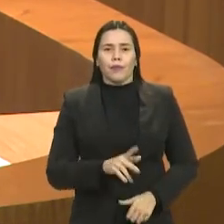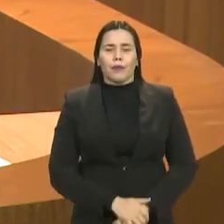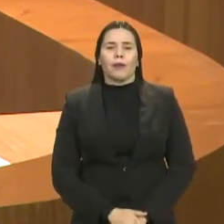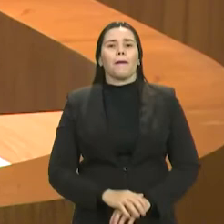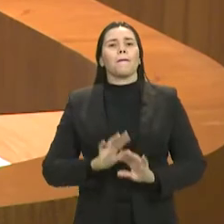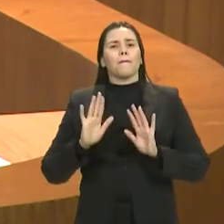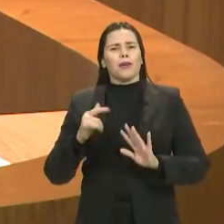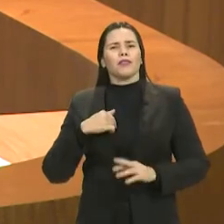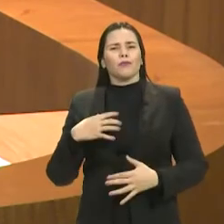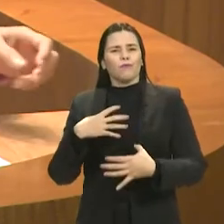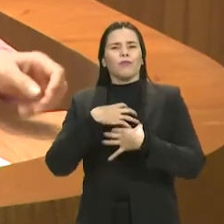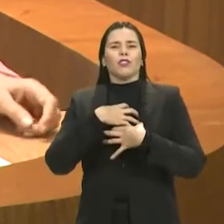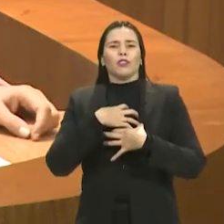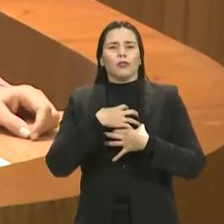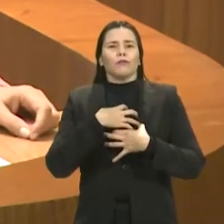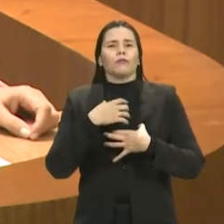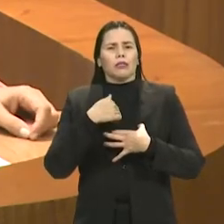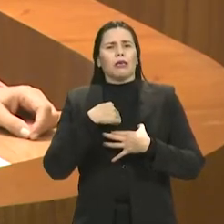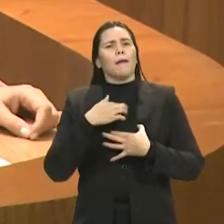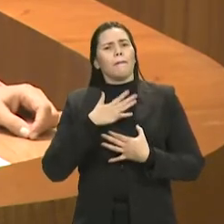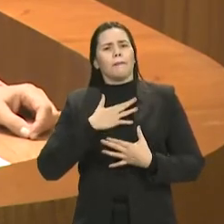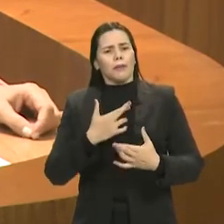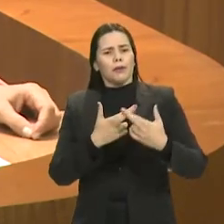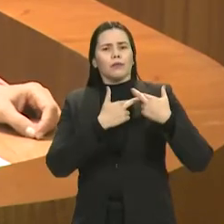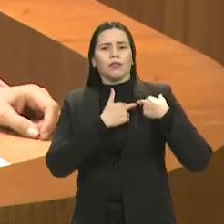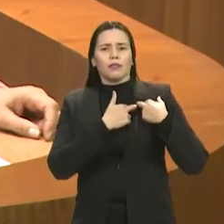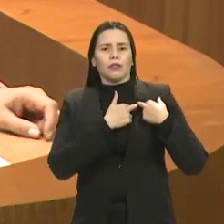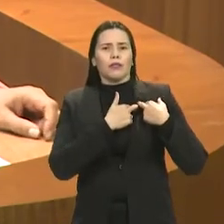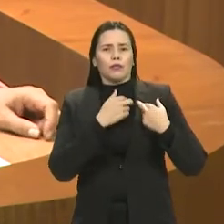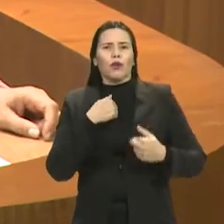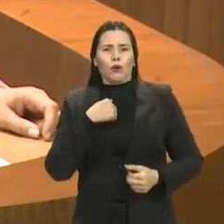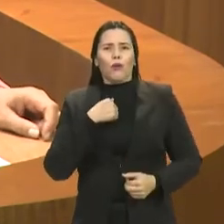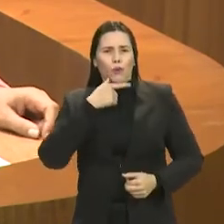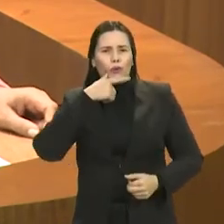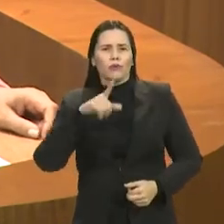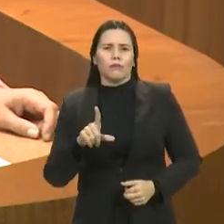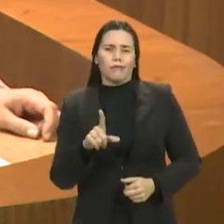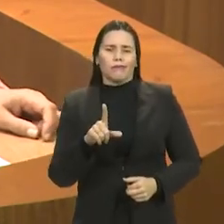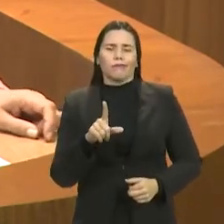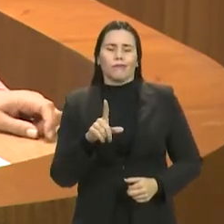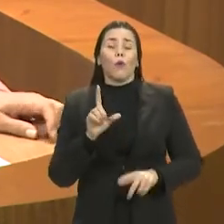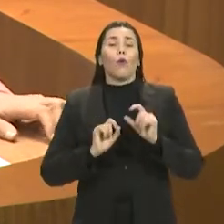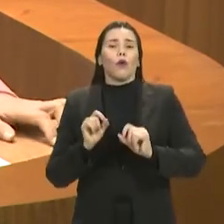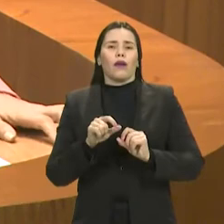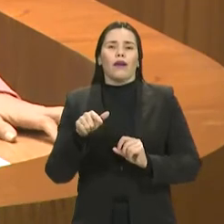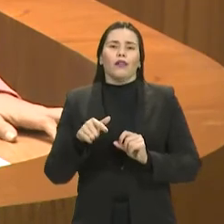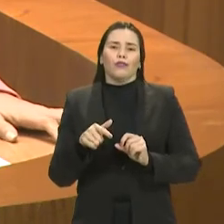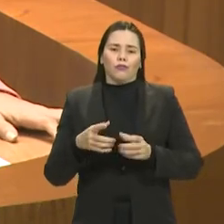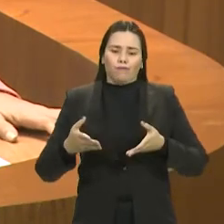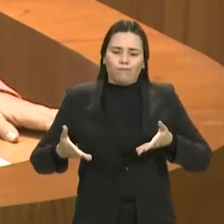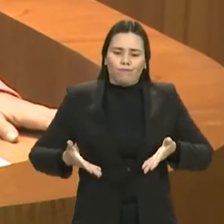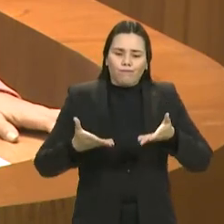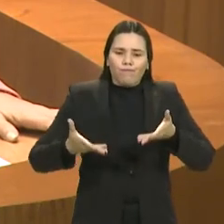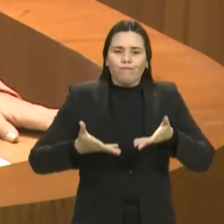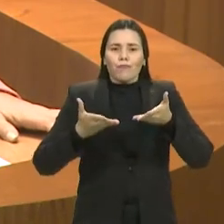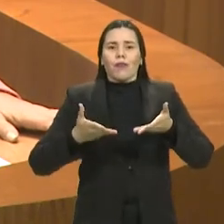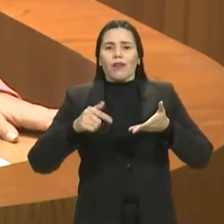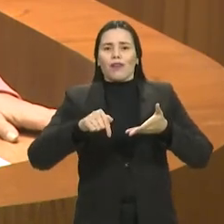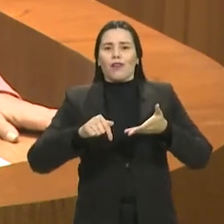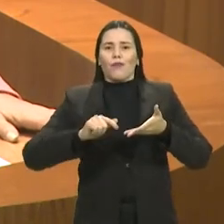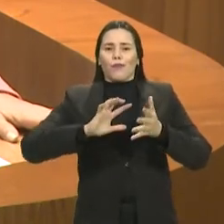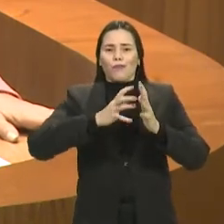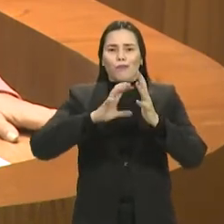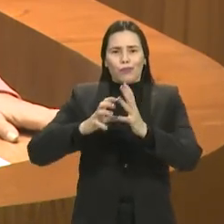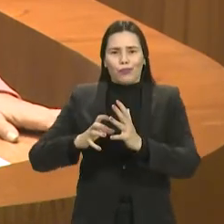dever cumprido para a glória de Deus ontem então foi um dia muito importante para a direita do nosso Estado finalmente